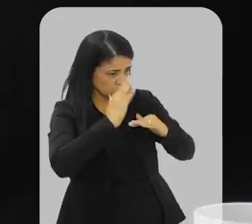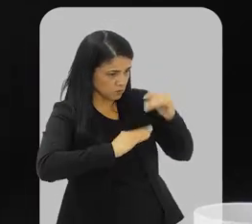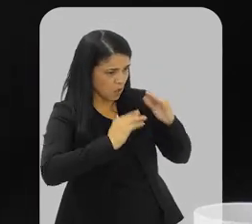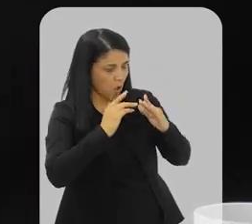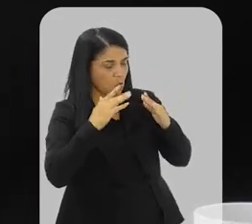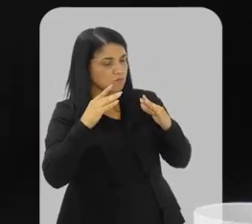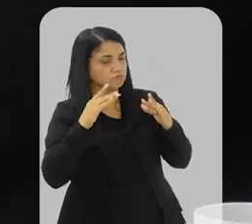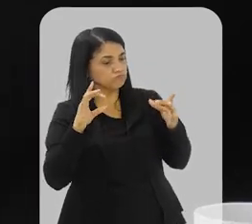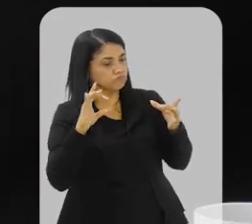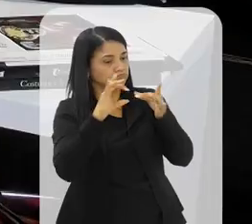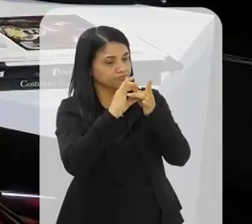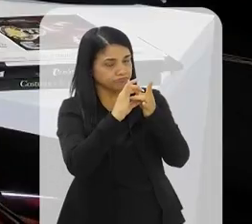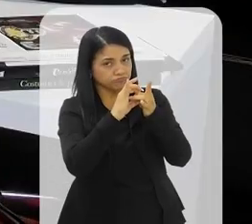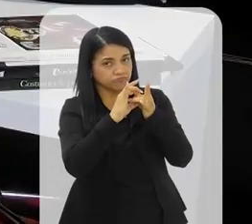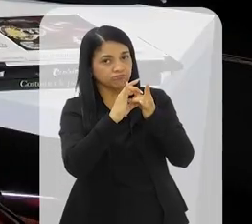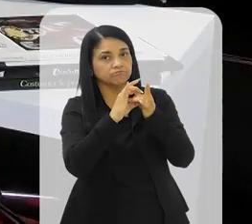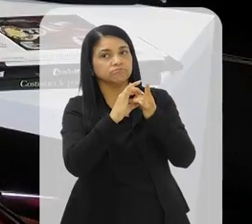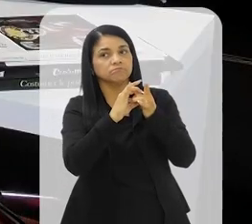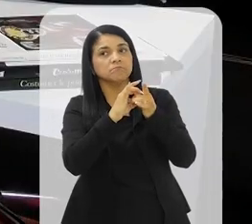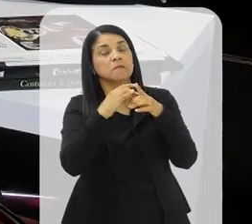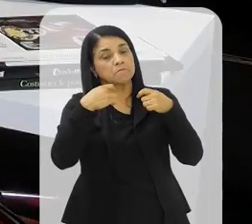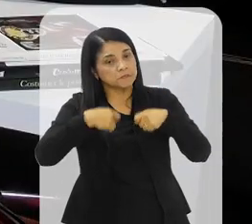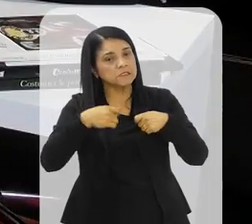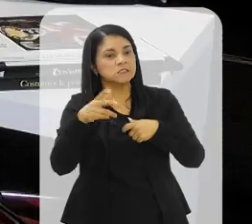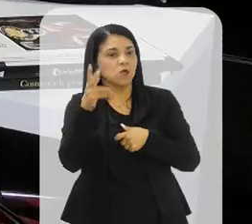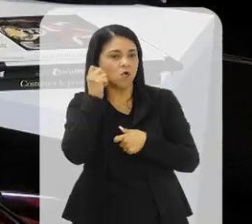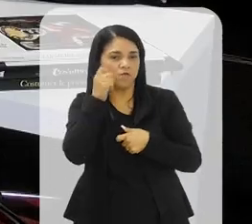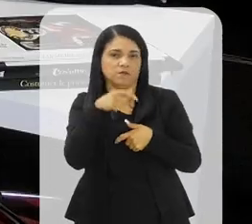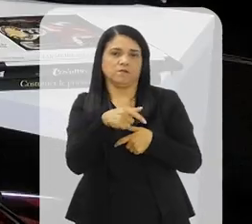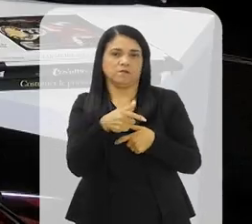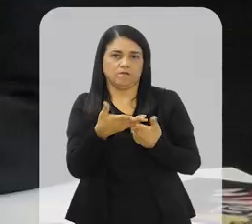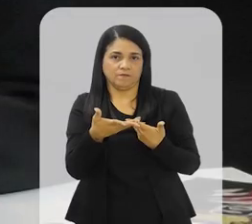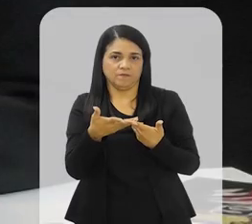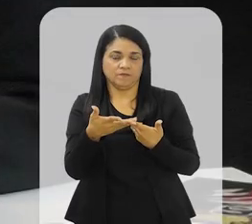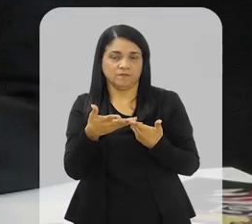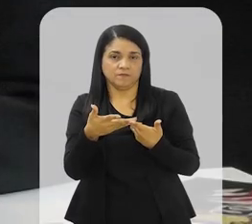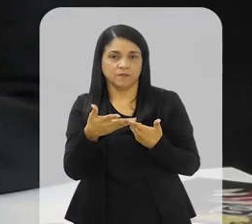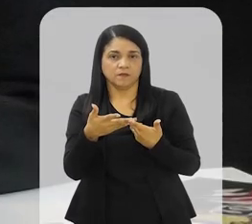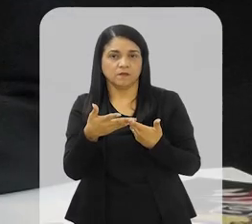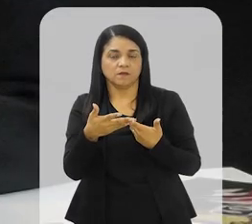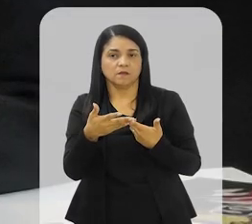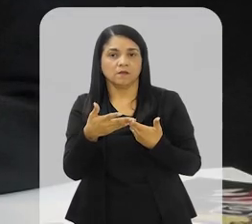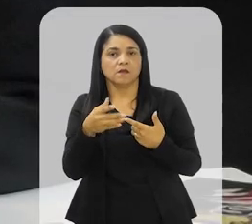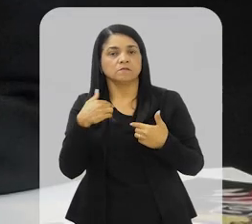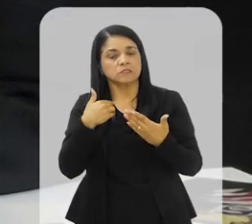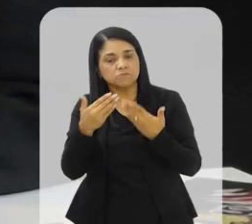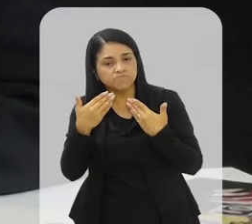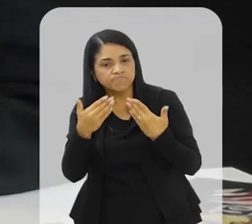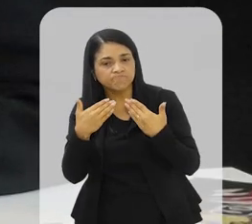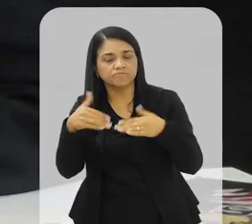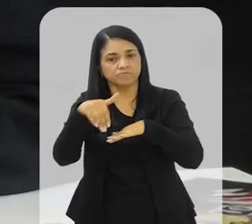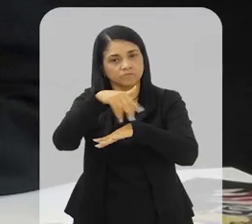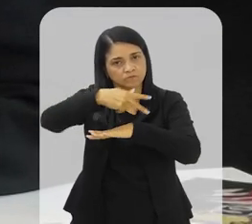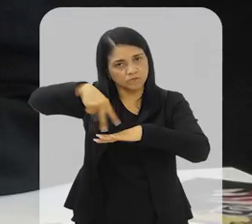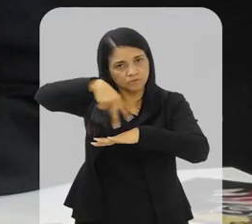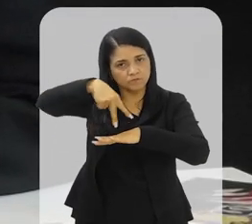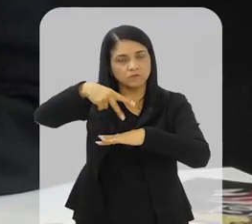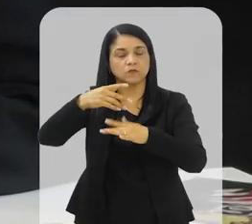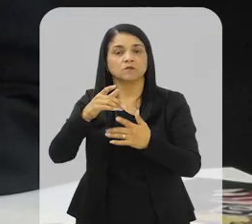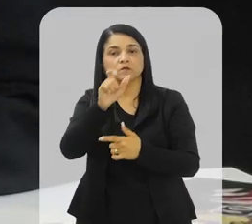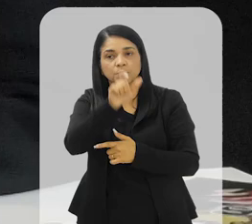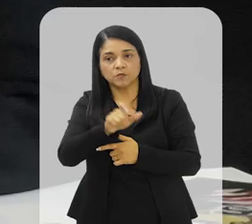precisam ser revistas é e eu acho que os profissionais ligados diretamente a essa questão tem que ser ouvidos sim